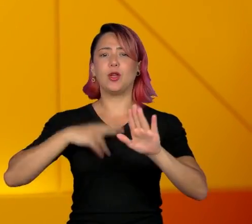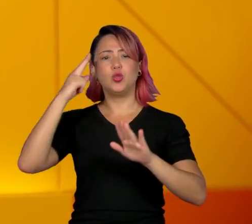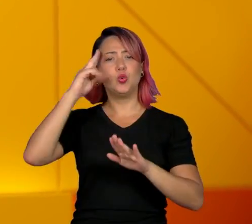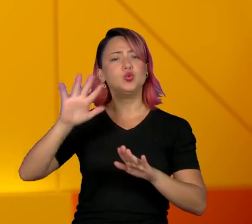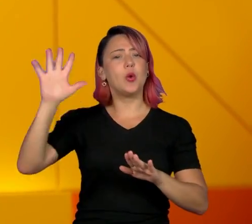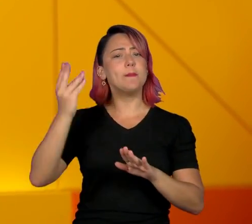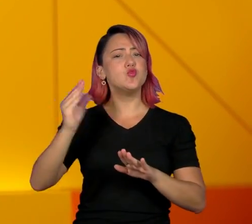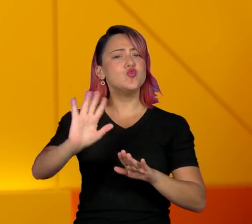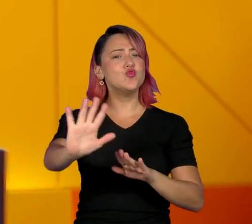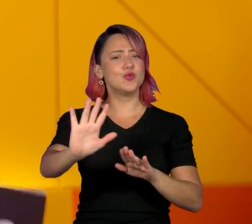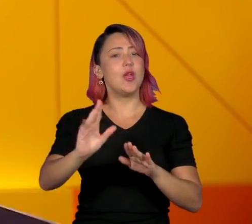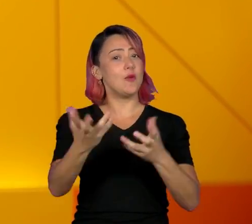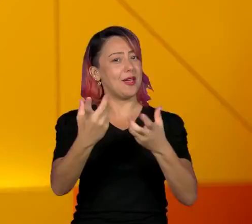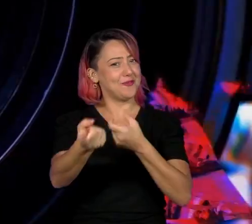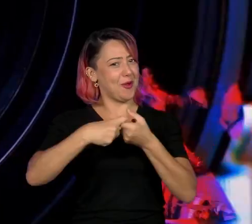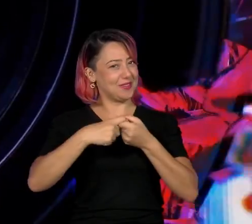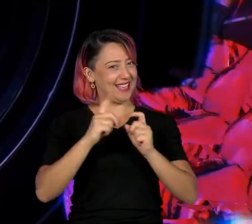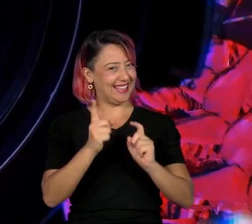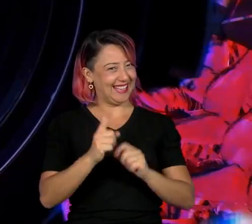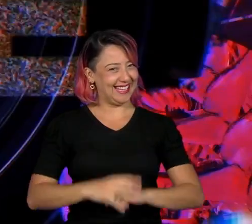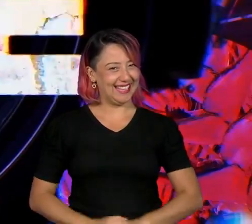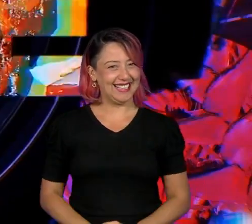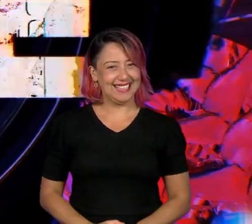porque eu quero você na volta.